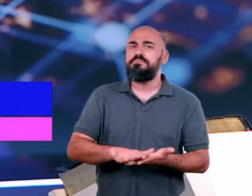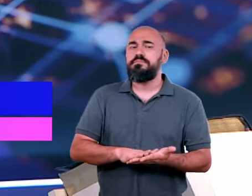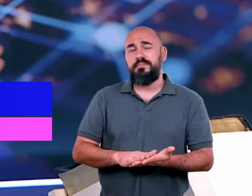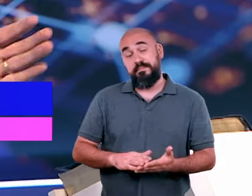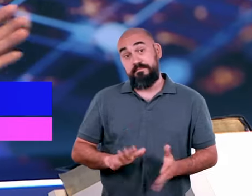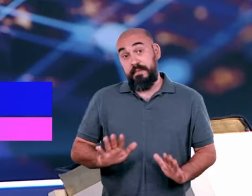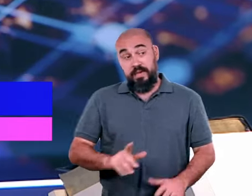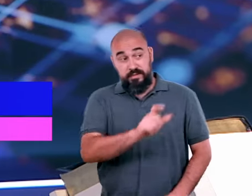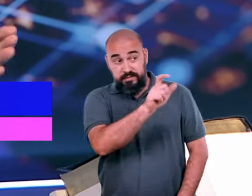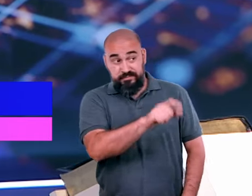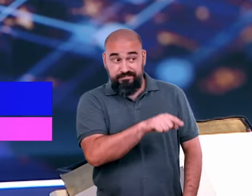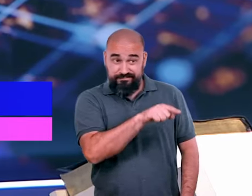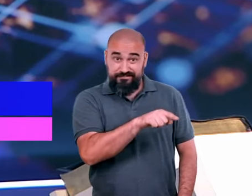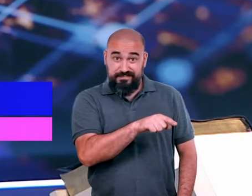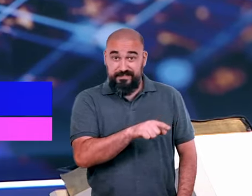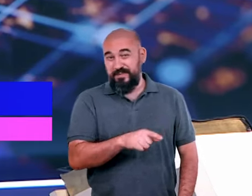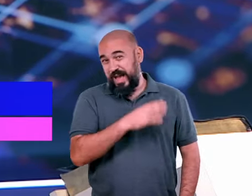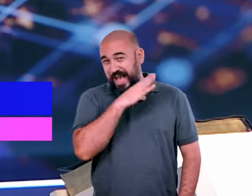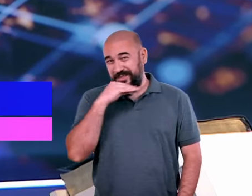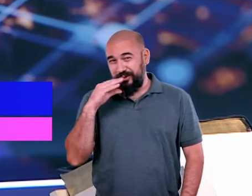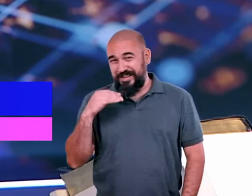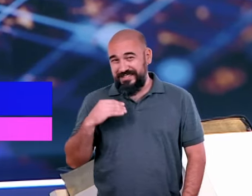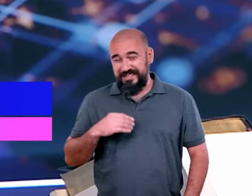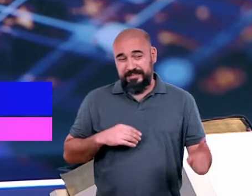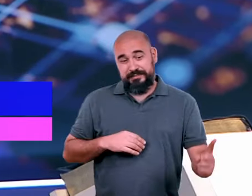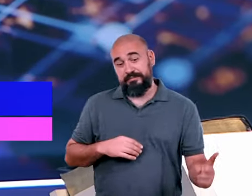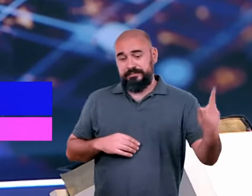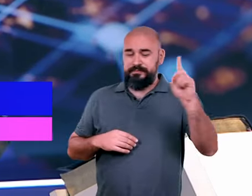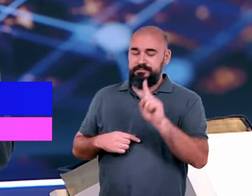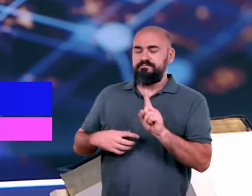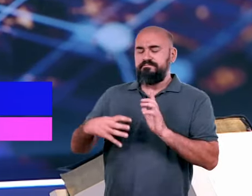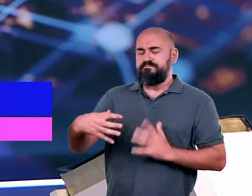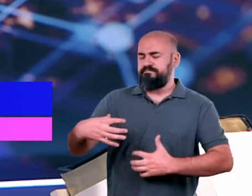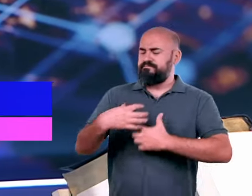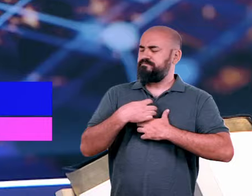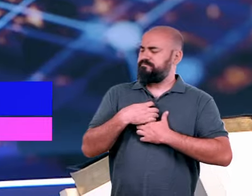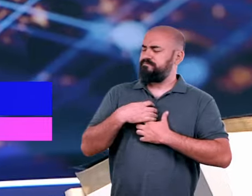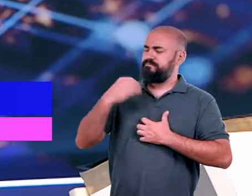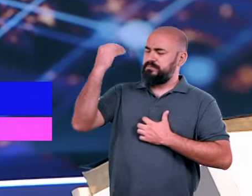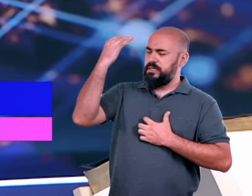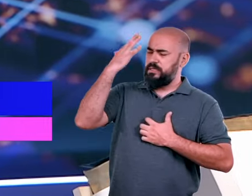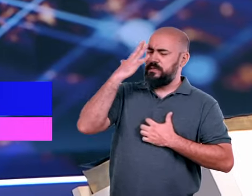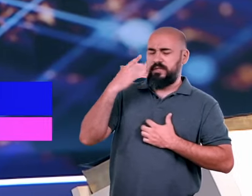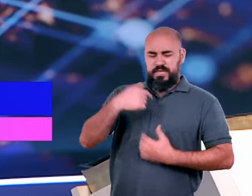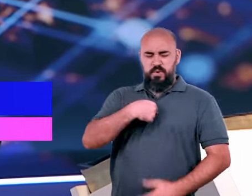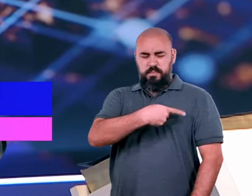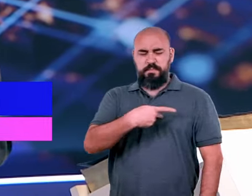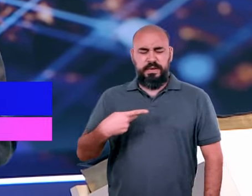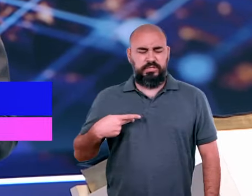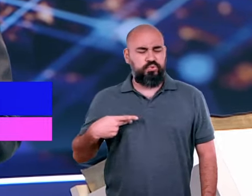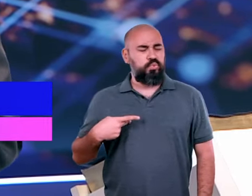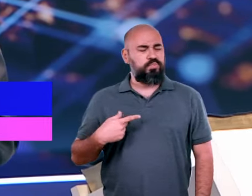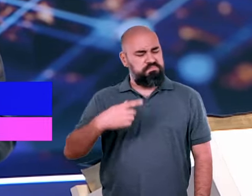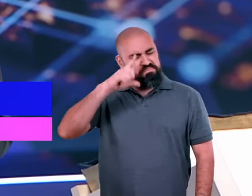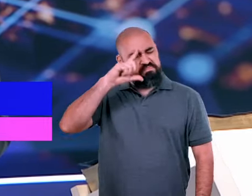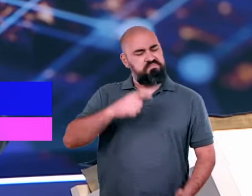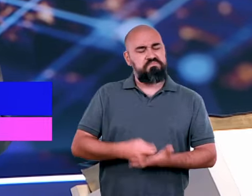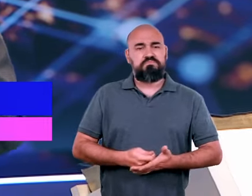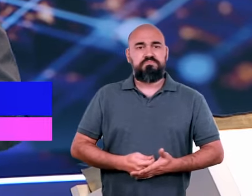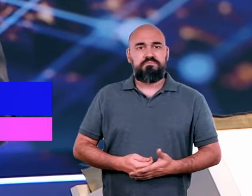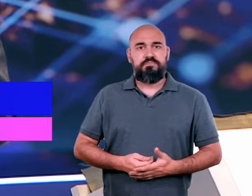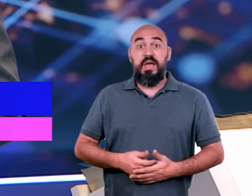faria teologia, porque senti no coração que Deus me chamava para ser um pastor, algumas pessoas mais de perto pensavam assim, será que vai ser mesmo